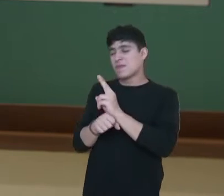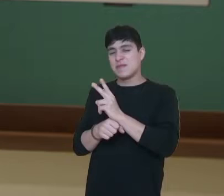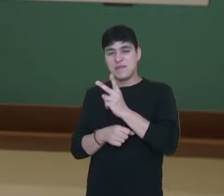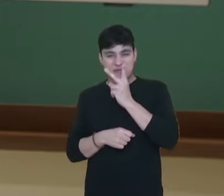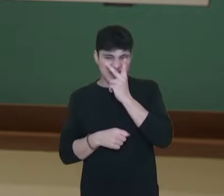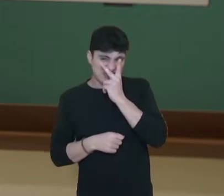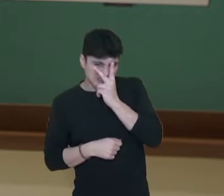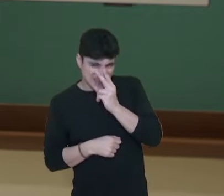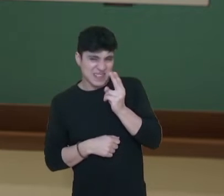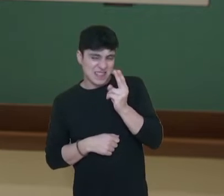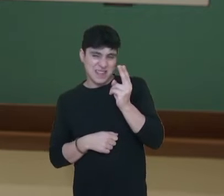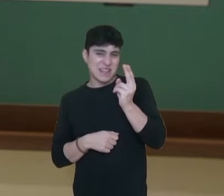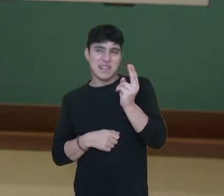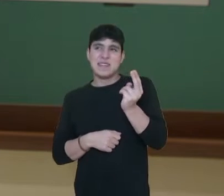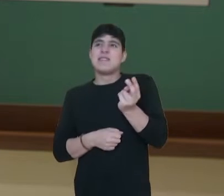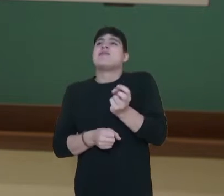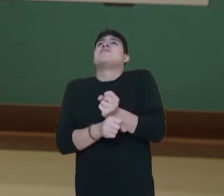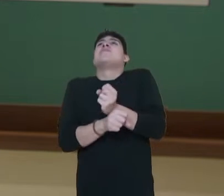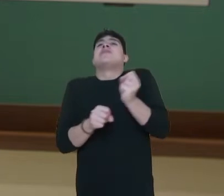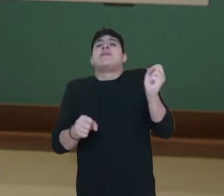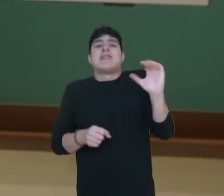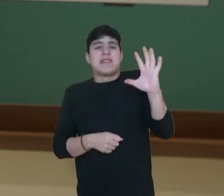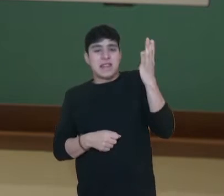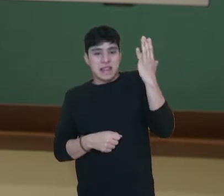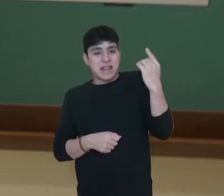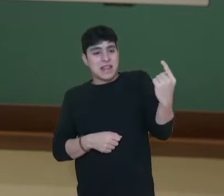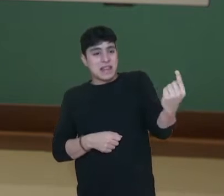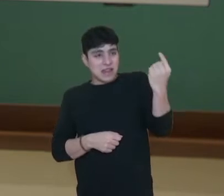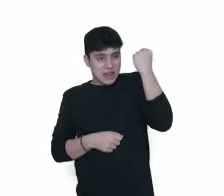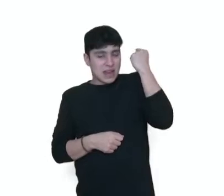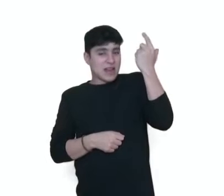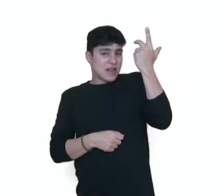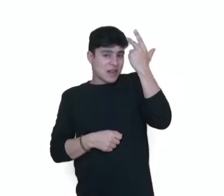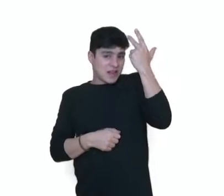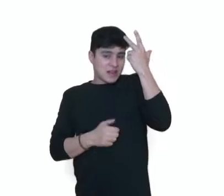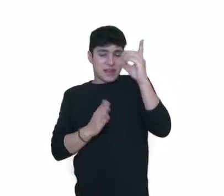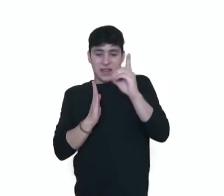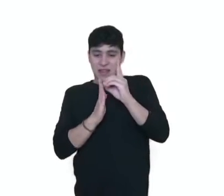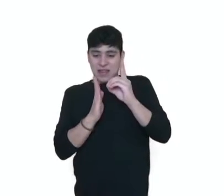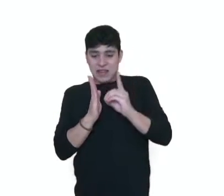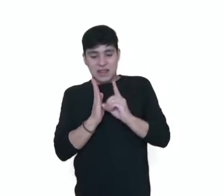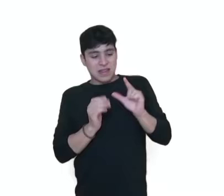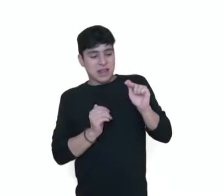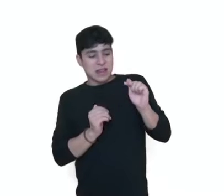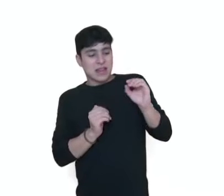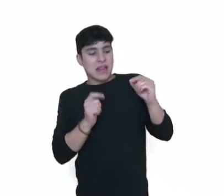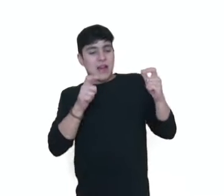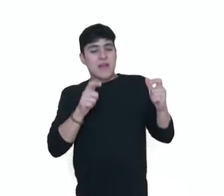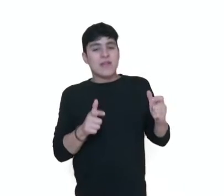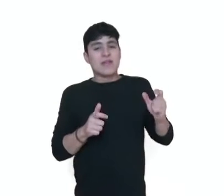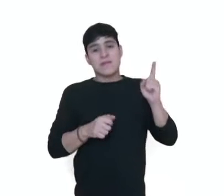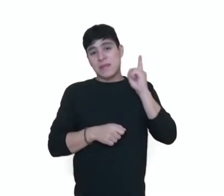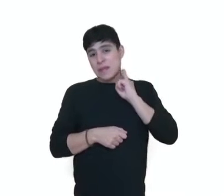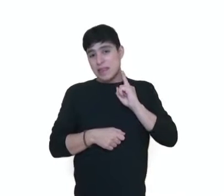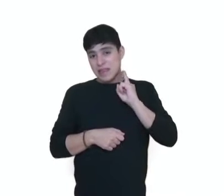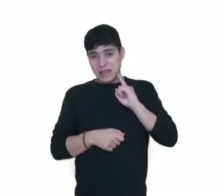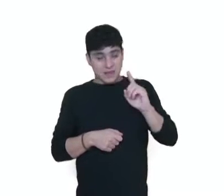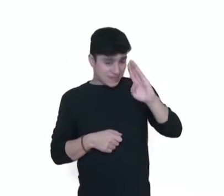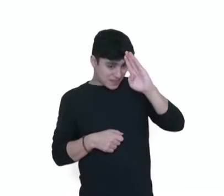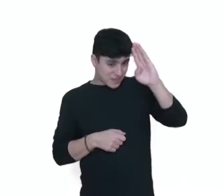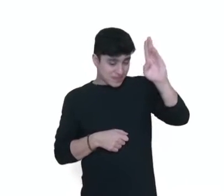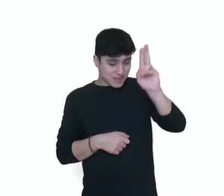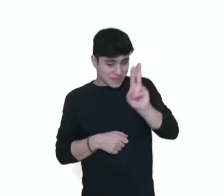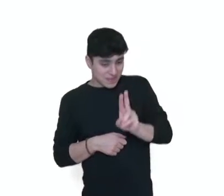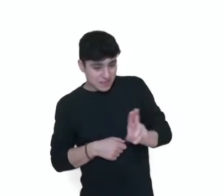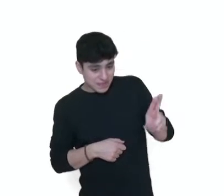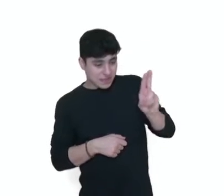ser muito improvável de acontecer foi prática comum na década de 70 em Minas Gerais. A principal universidade do